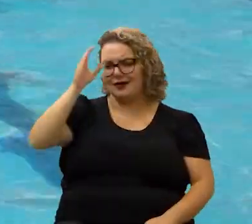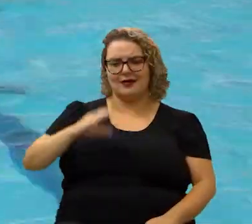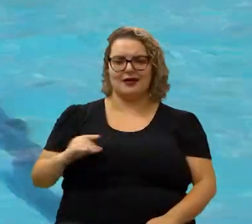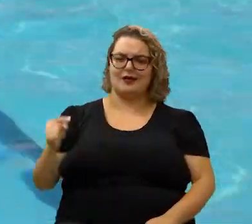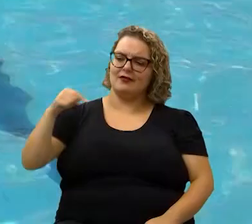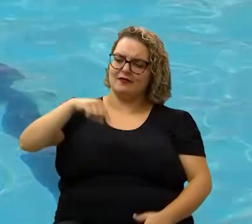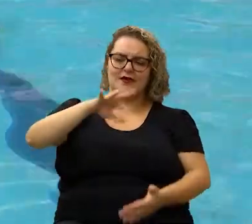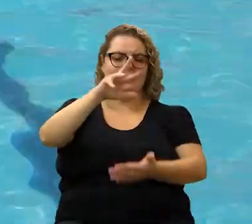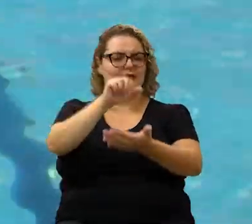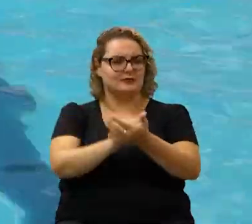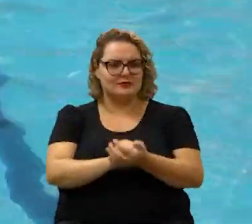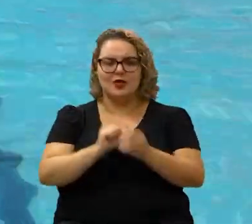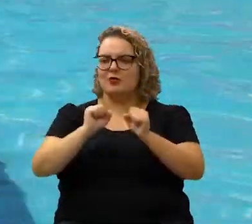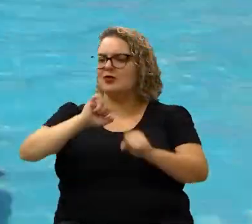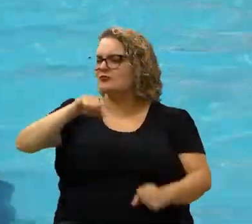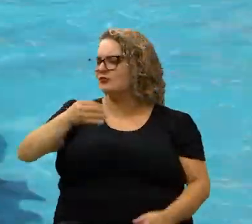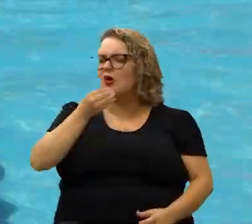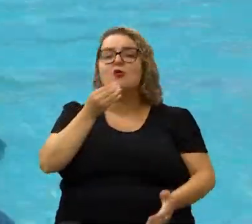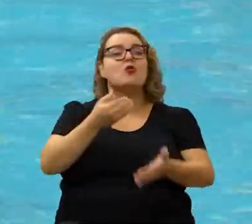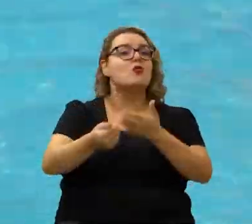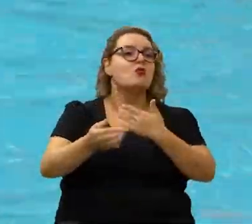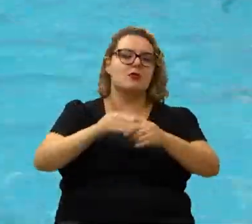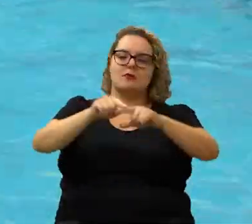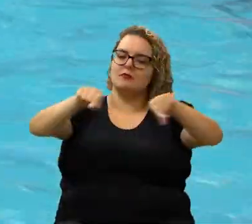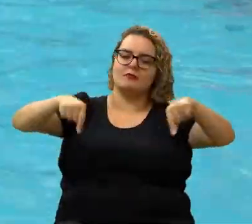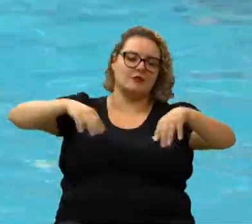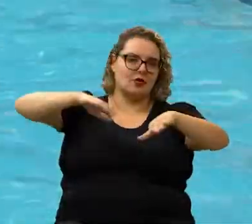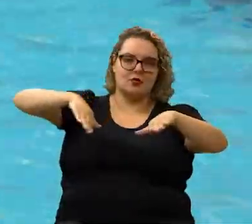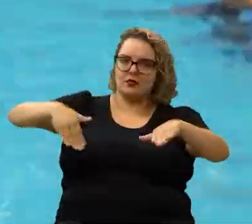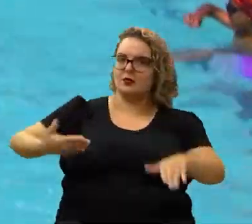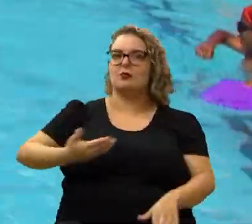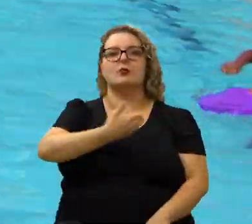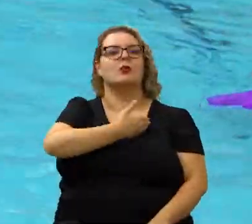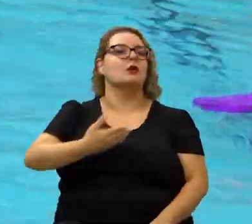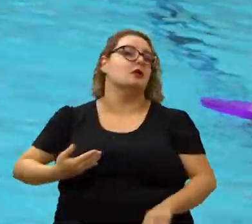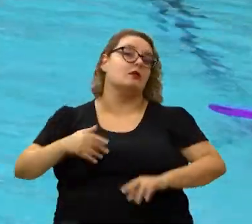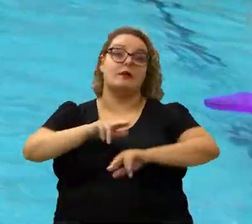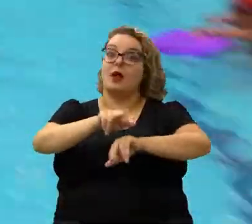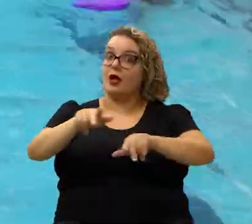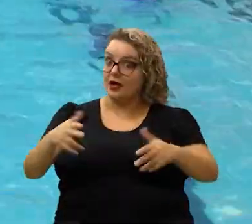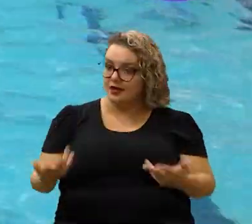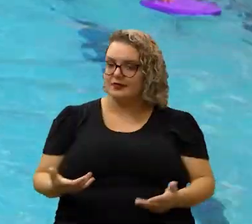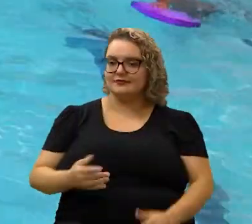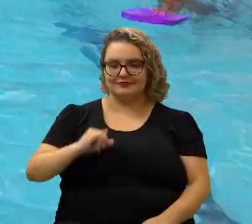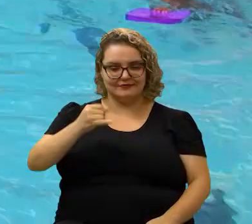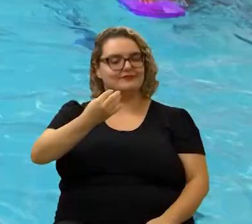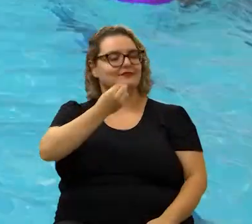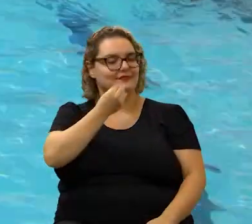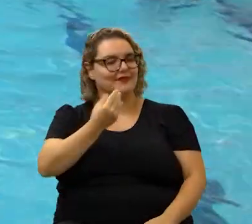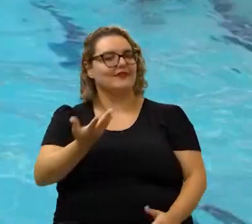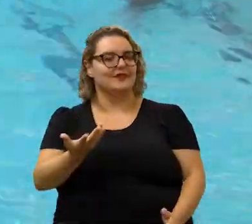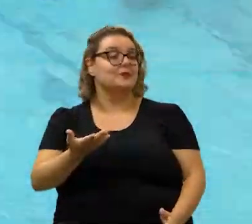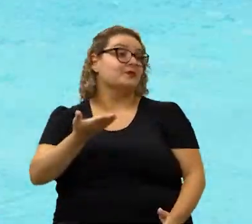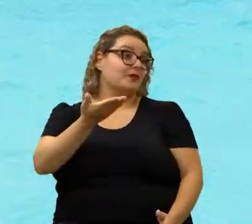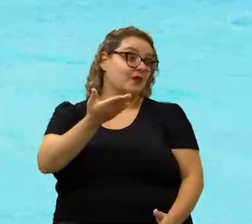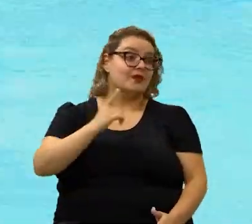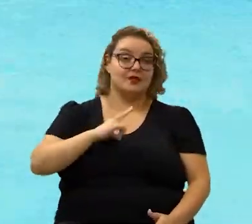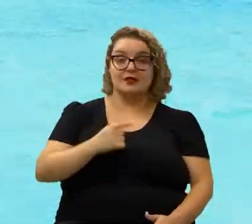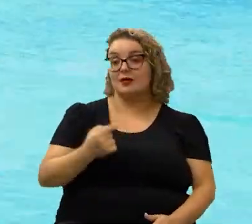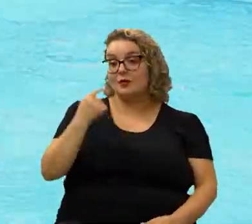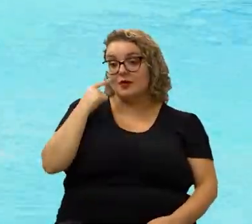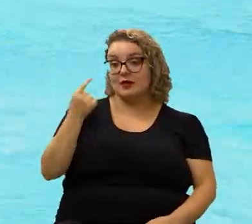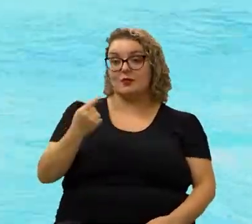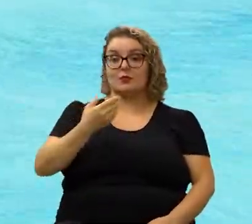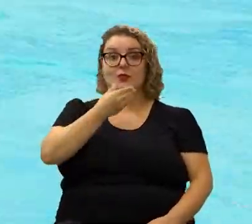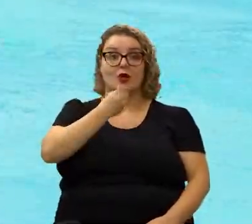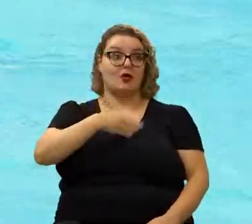né? Só vem fazer a inscrição aqui, pode aproveitar em qualquer piscina pública de Campinas. Campinas tem bastante piscina pública, então dá para aproveitar bastante. Para